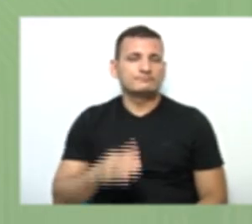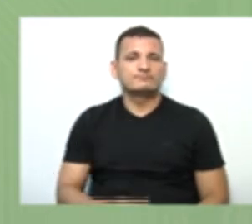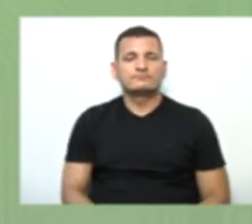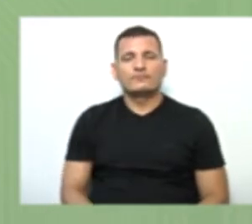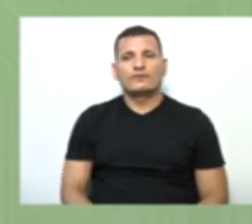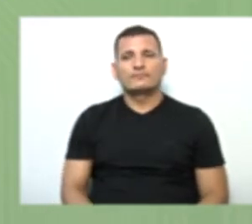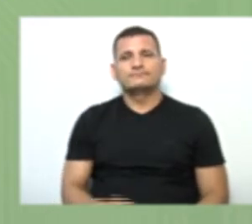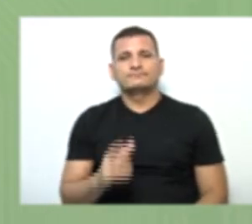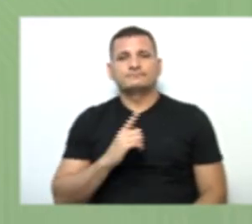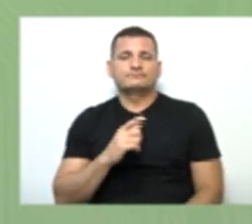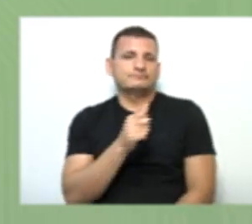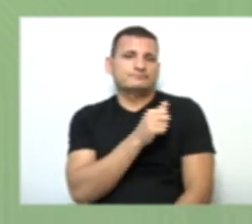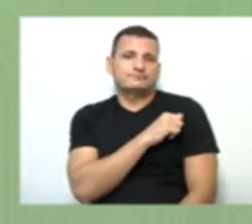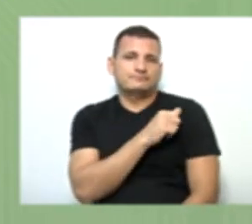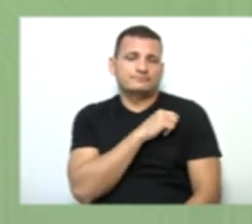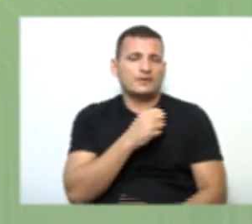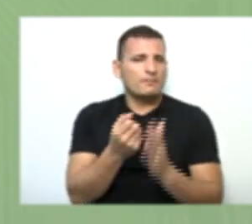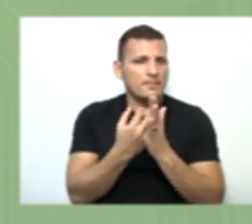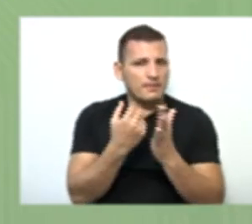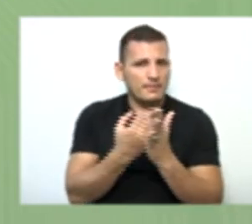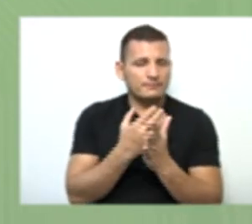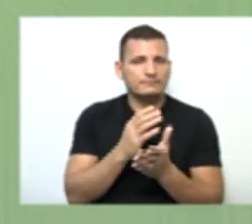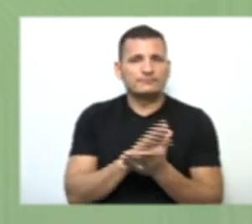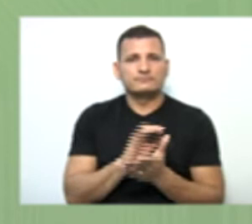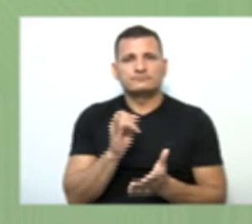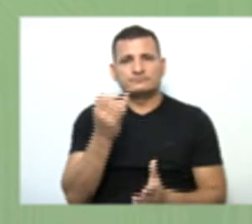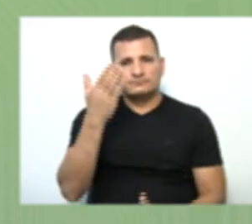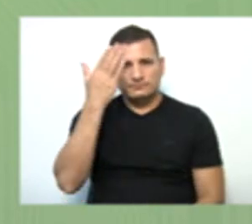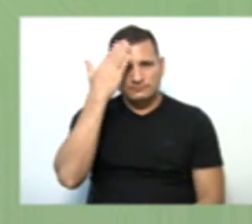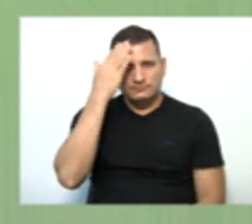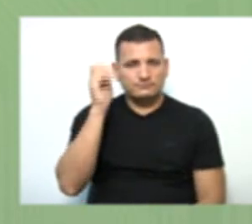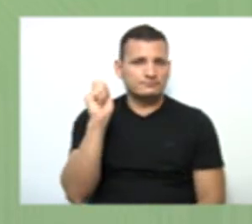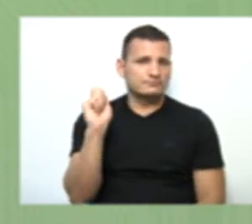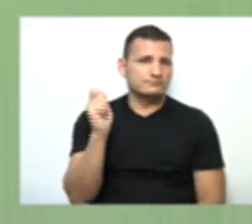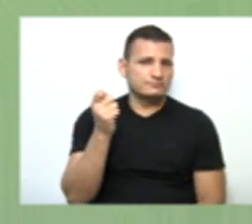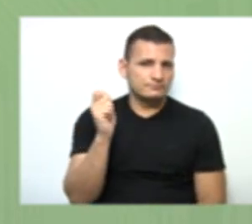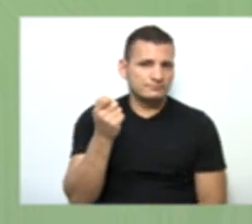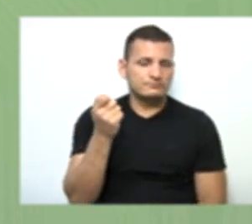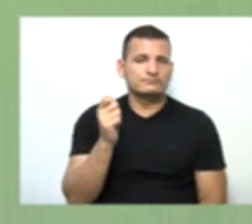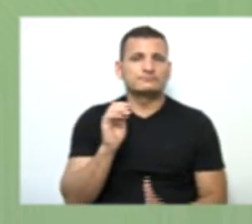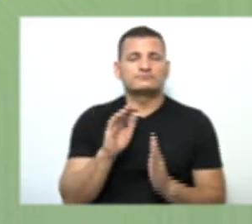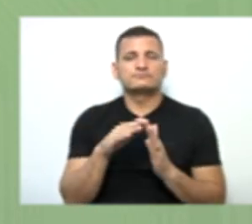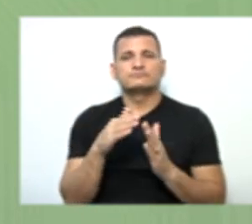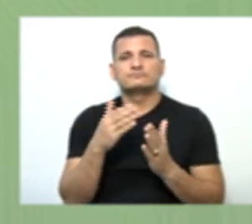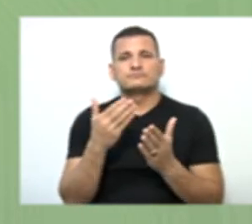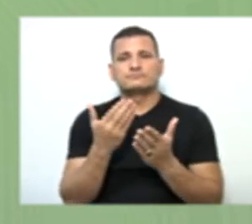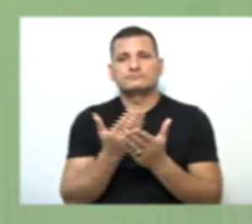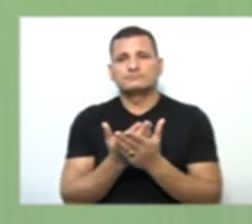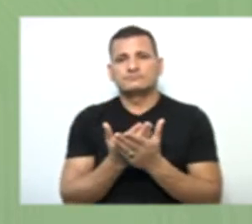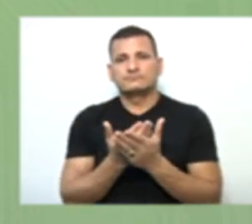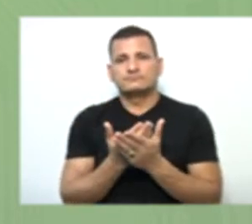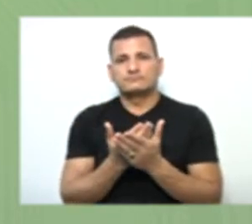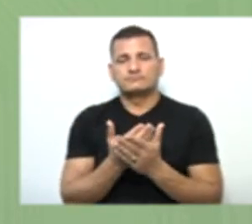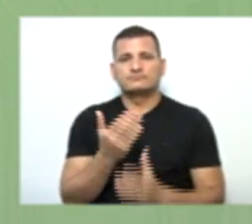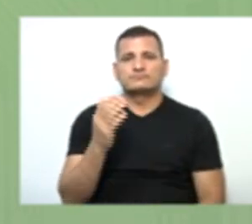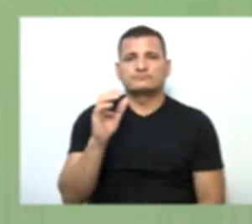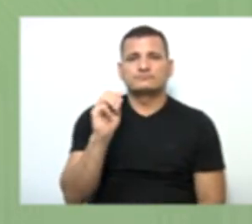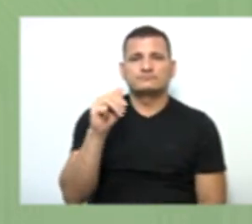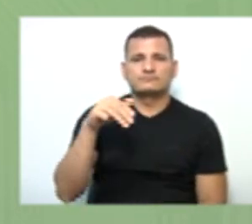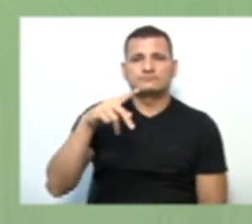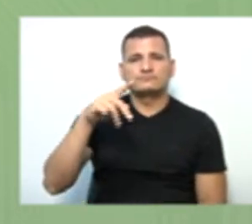muita gente aqui participando. De Paraná, Ariquemes, Escola Campo